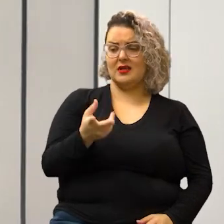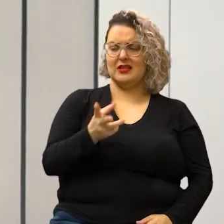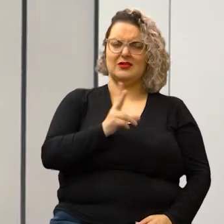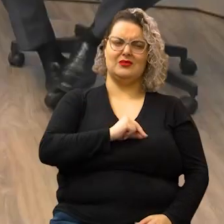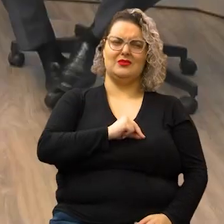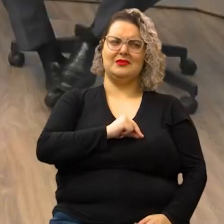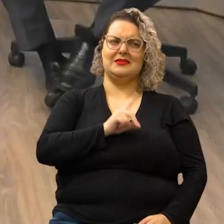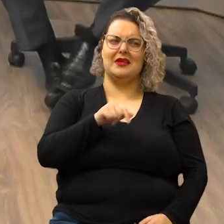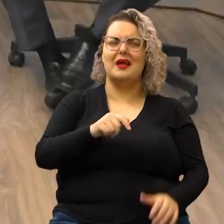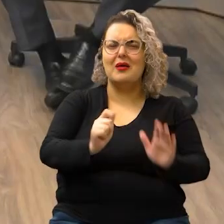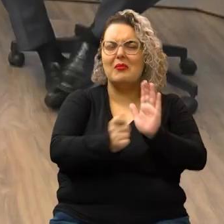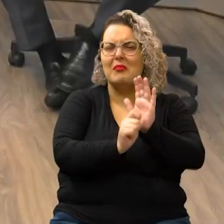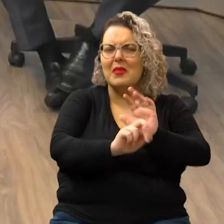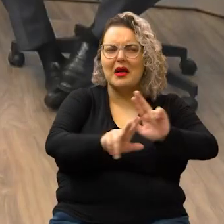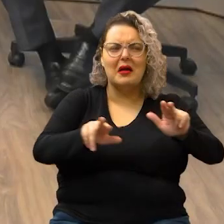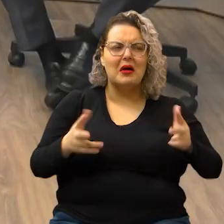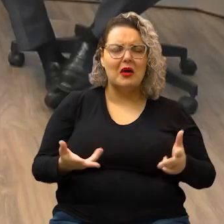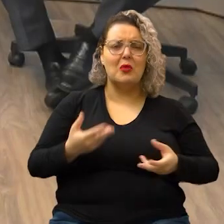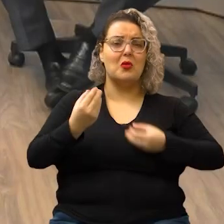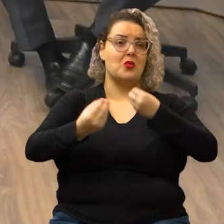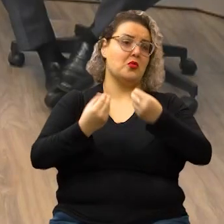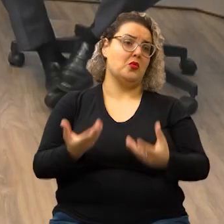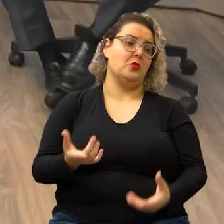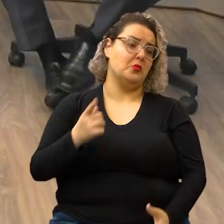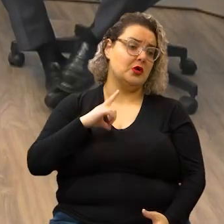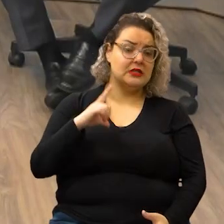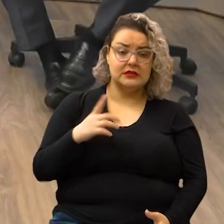uma droga. Como que a gente tem, então,